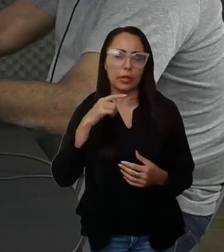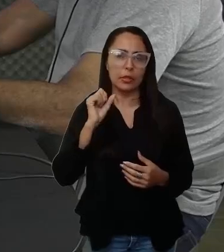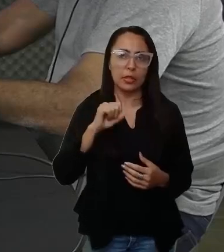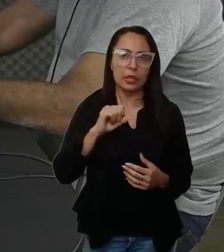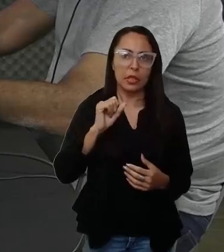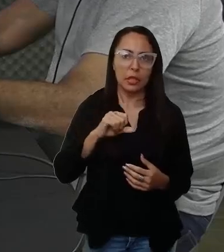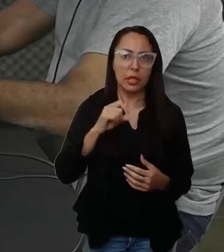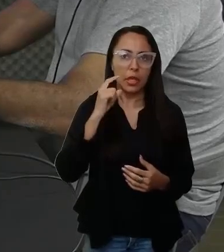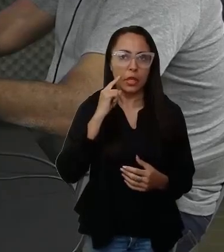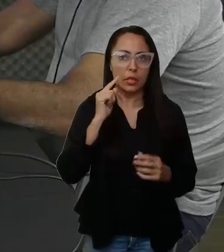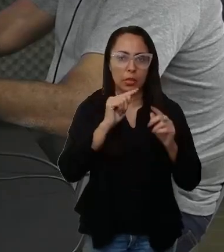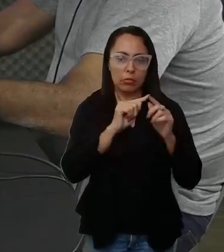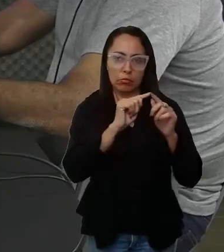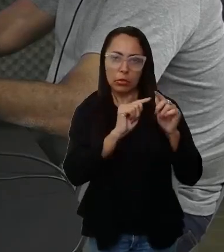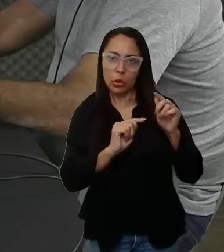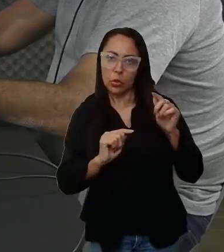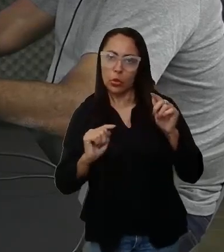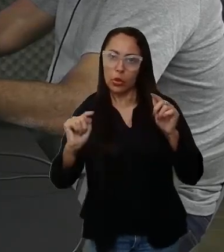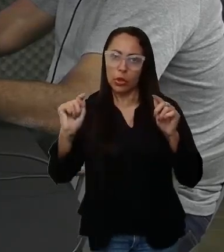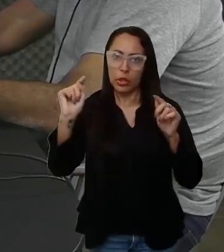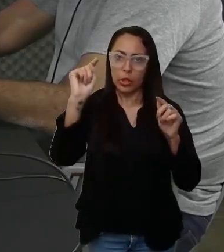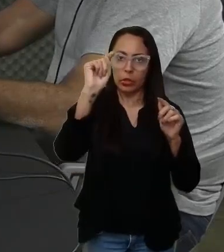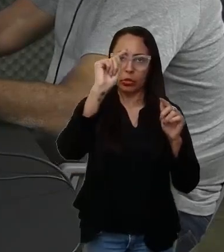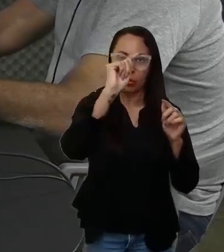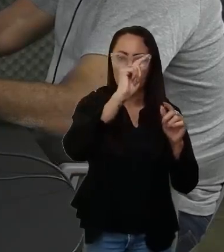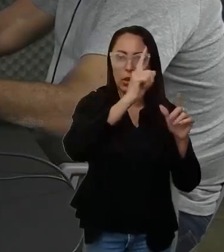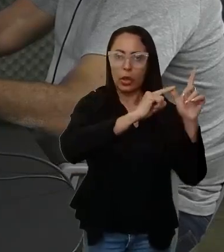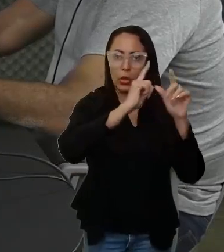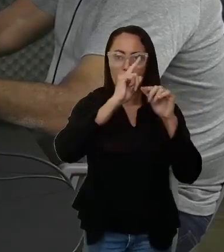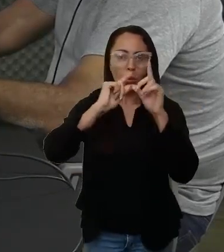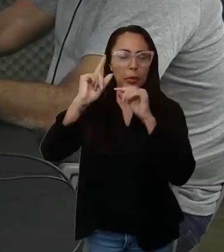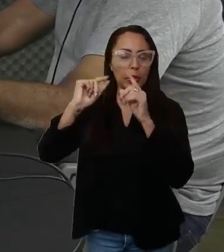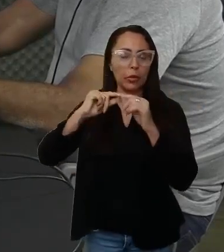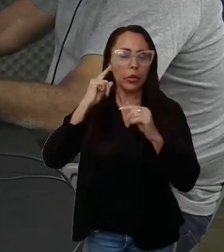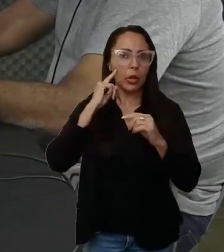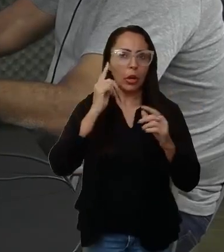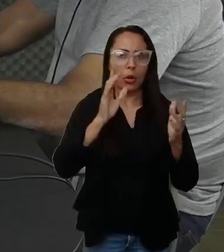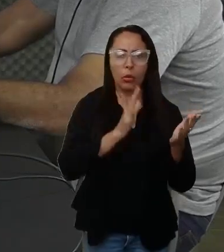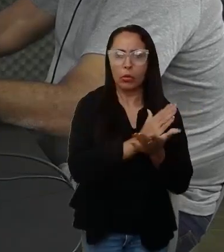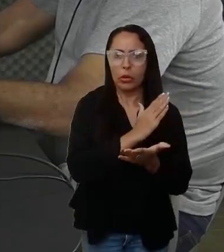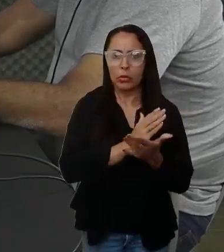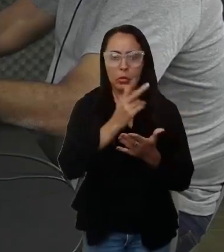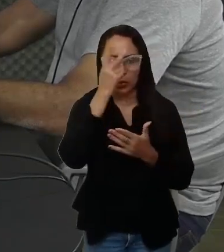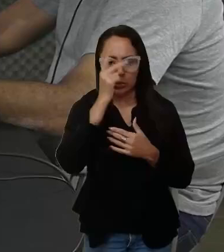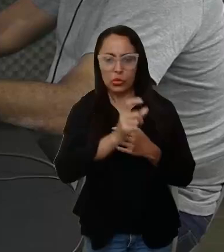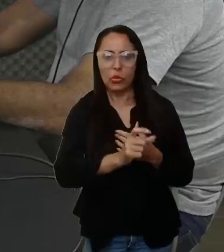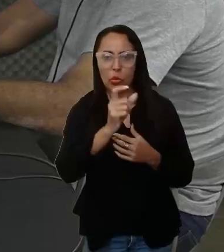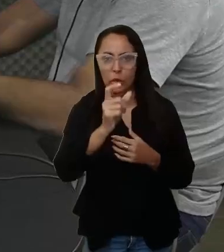Esse ciclo são ciclos astronômicos. Muitas pessoas estão